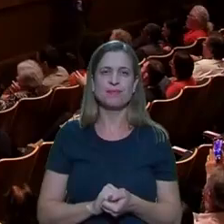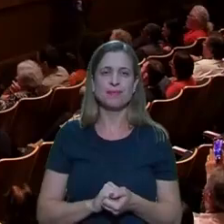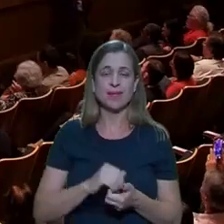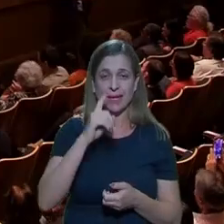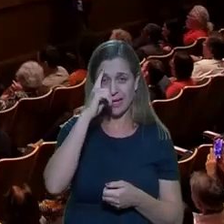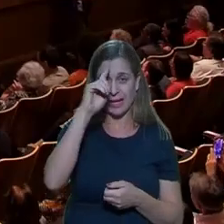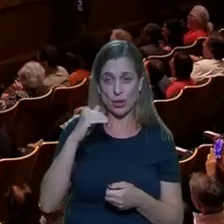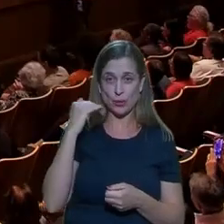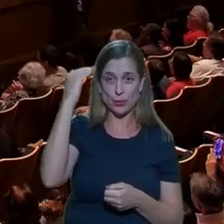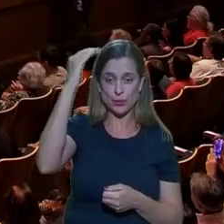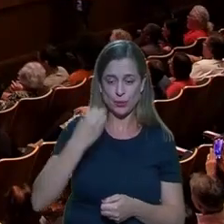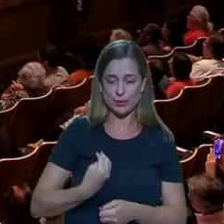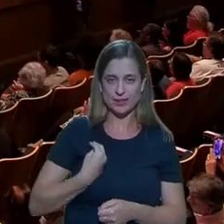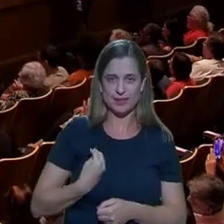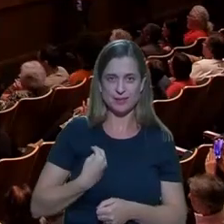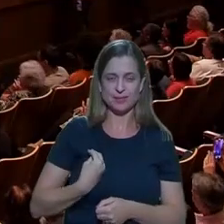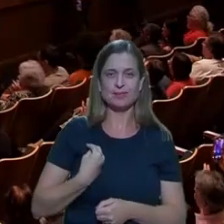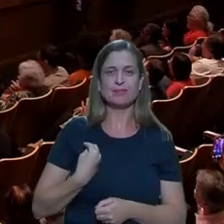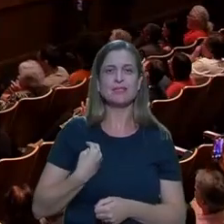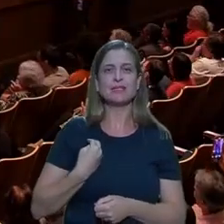Autoridades presentes,